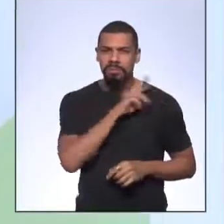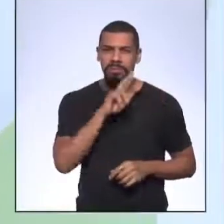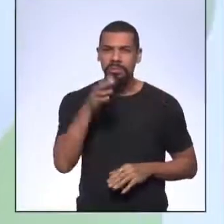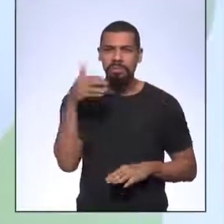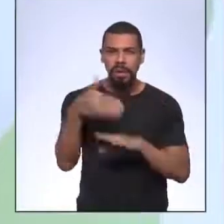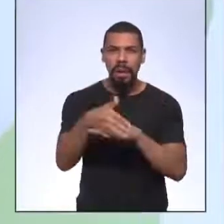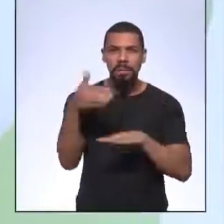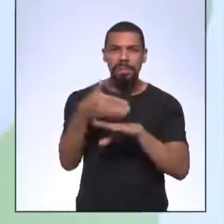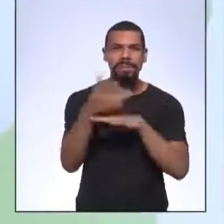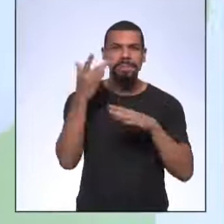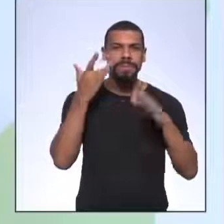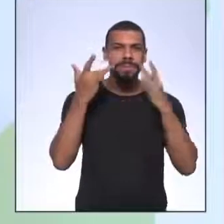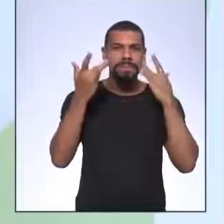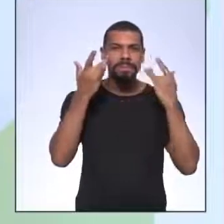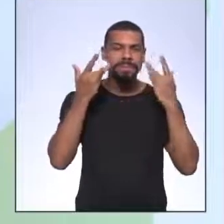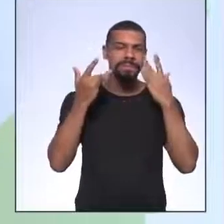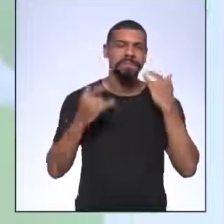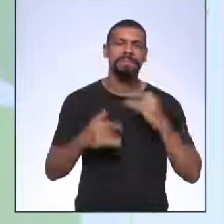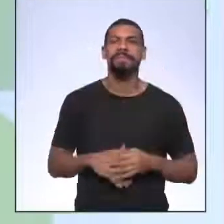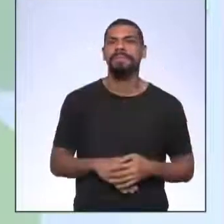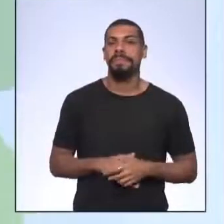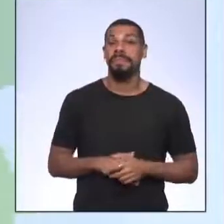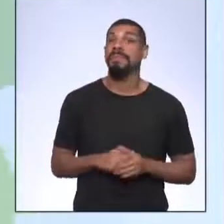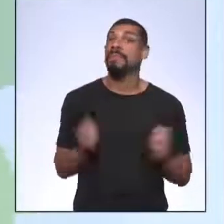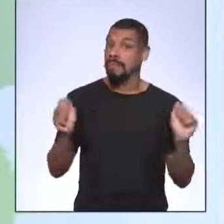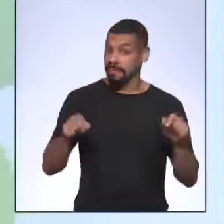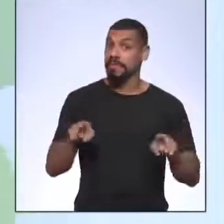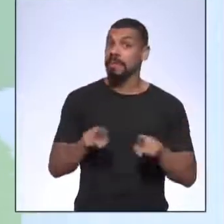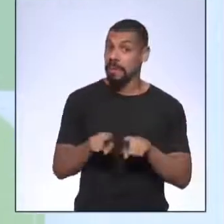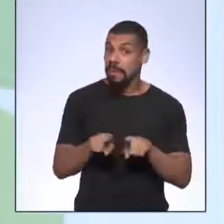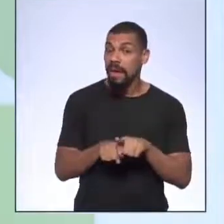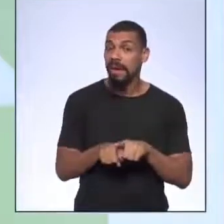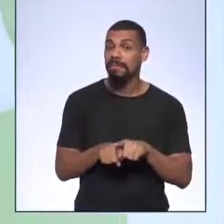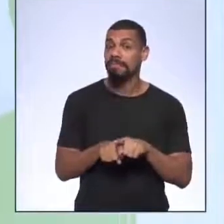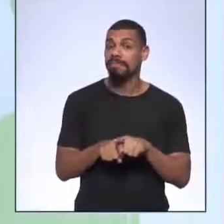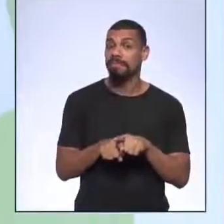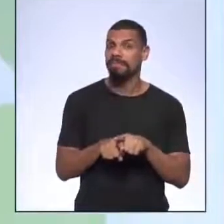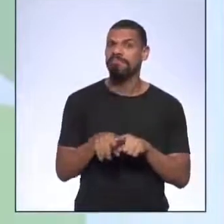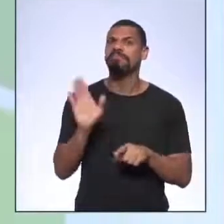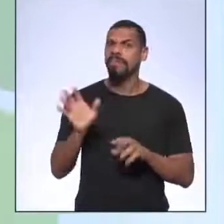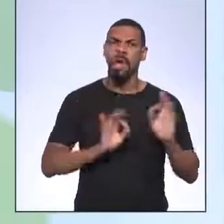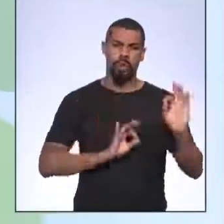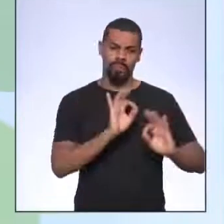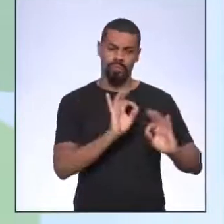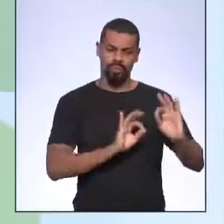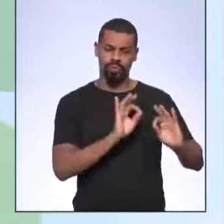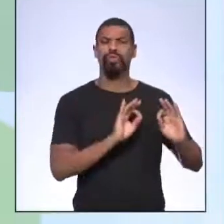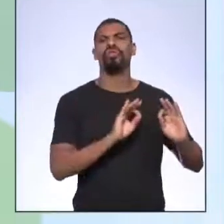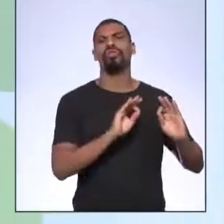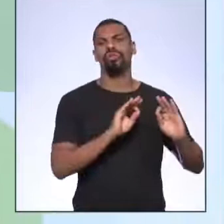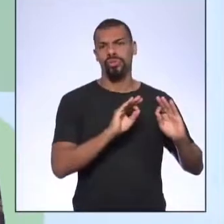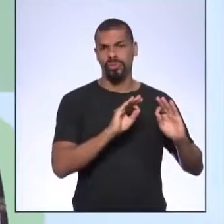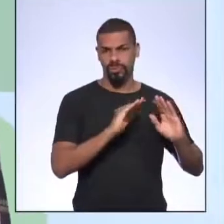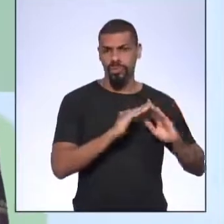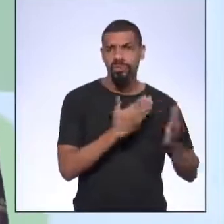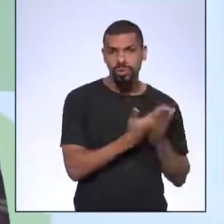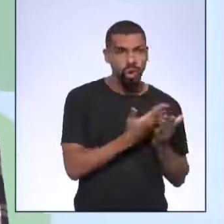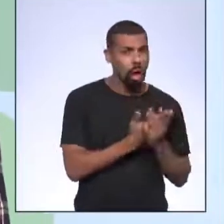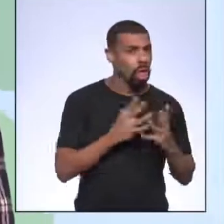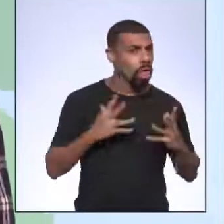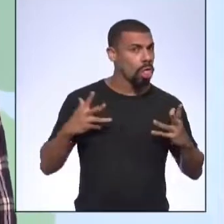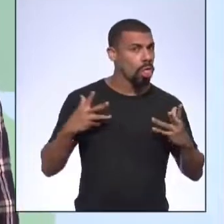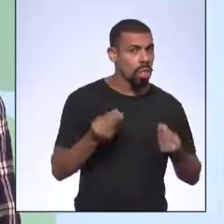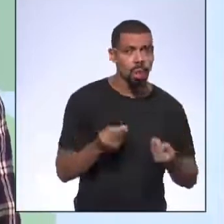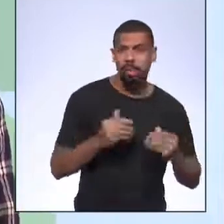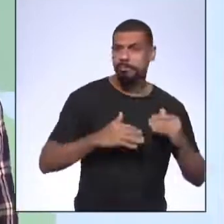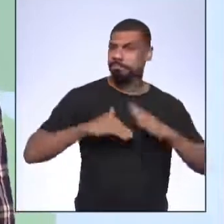que já fez já participou de peças teatrais também né a gente pode dizer que tem projeto artístico por trás claro que sim é tudo que a gente